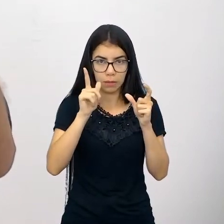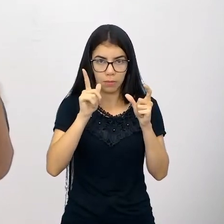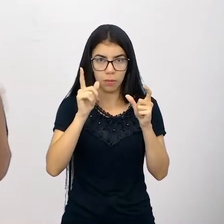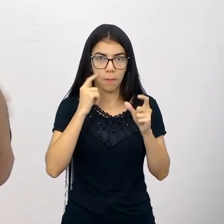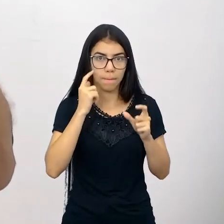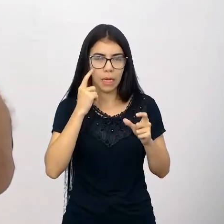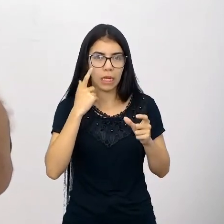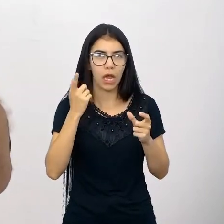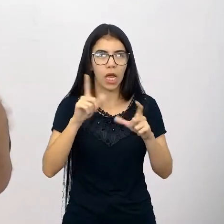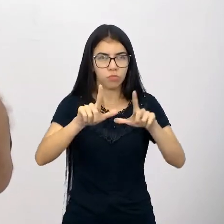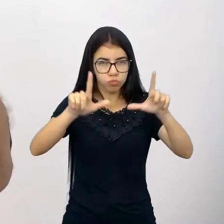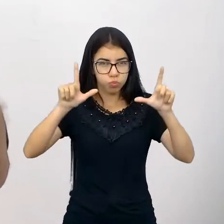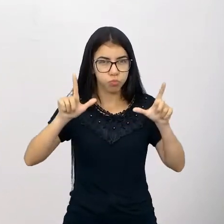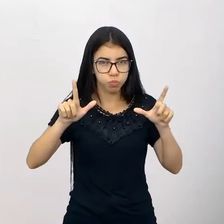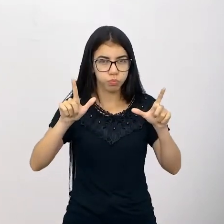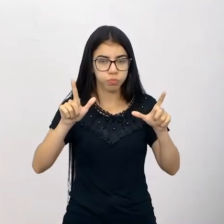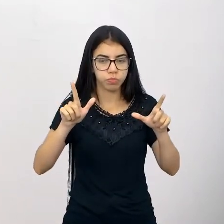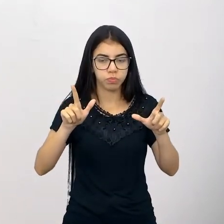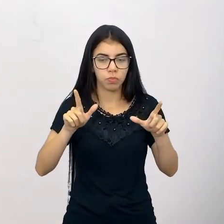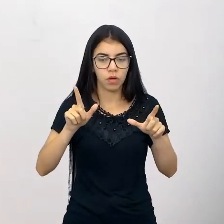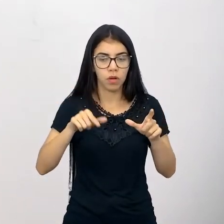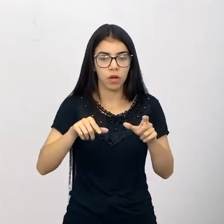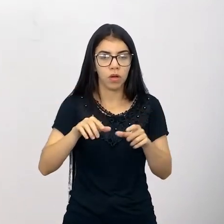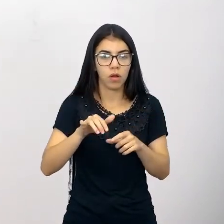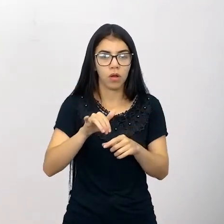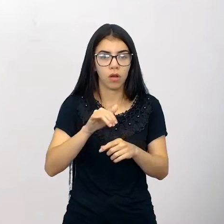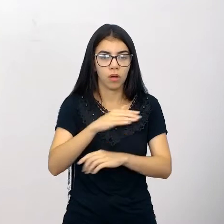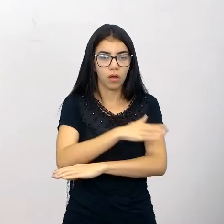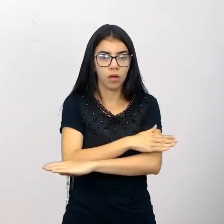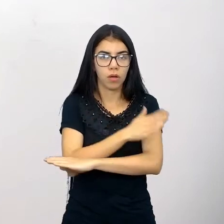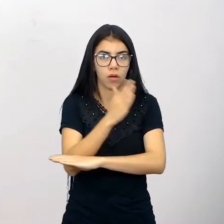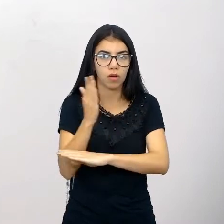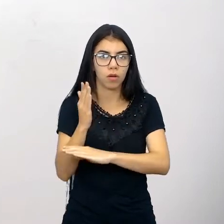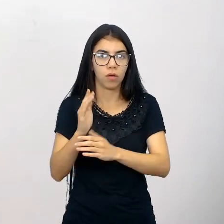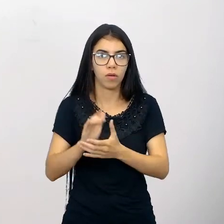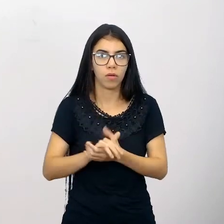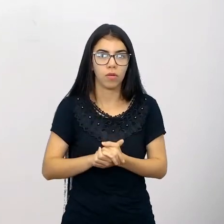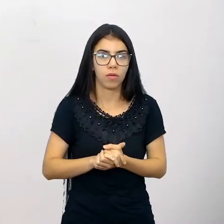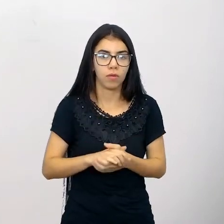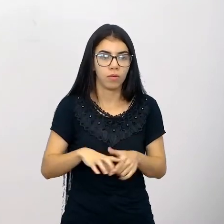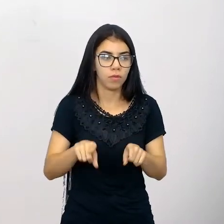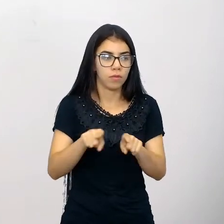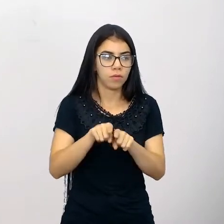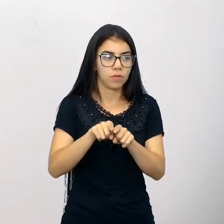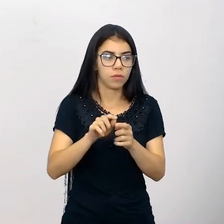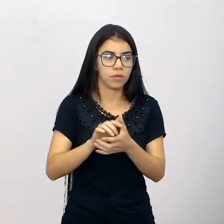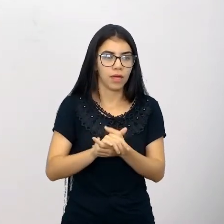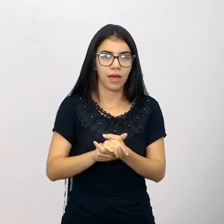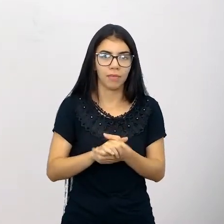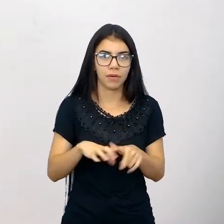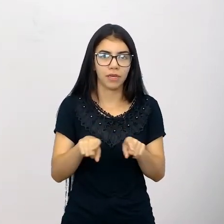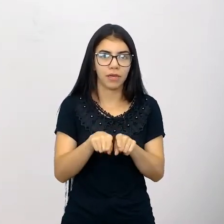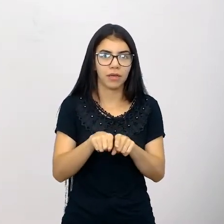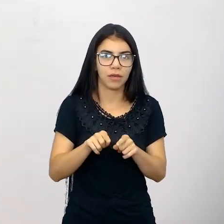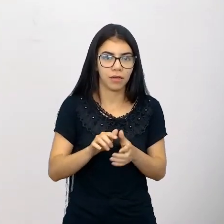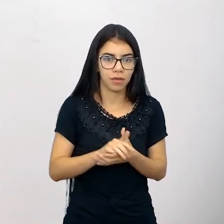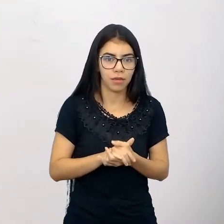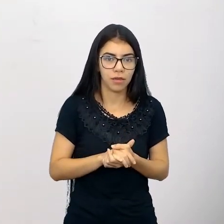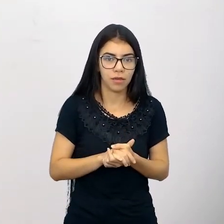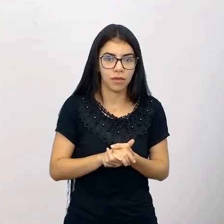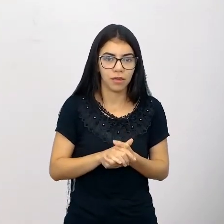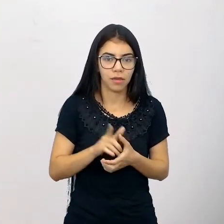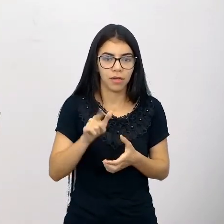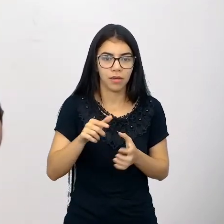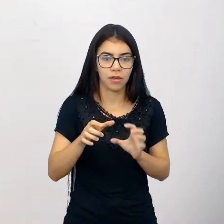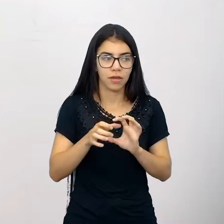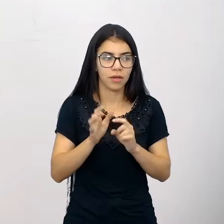isso cinematograficamente falando. Você pega lá as janelas do cortiço, uma janela. Aí você vai ampliando e você